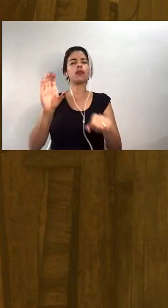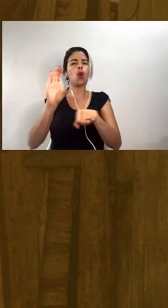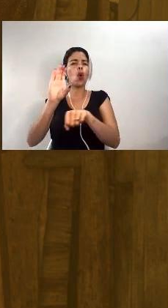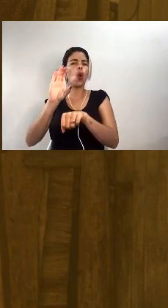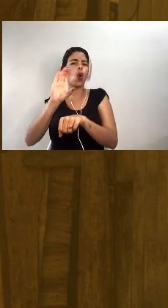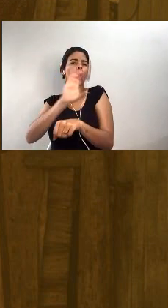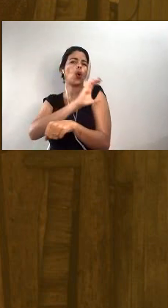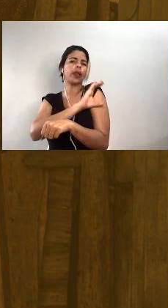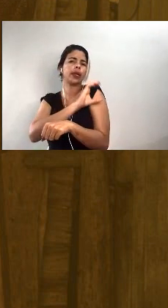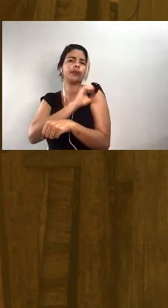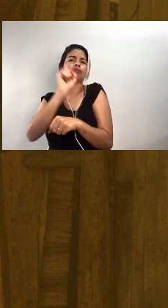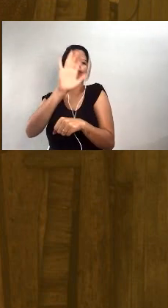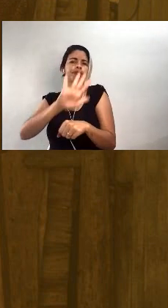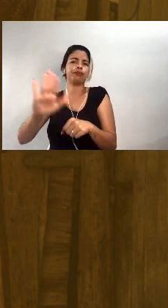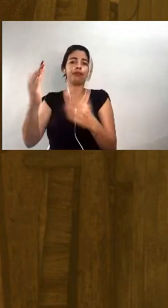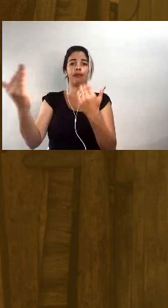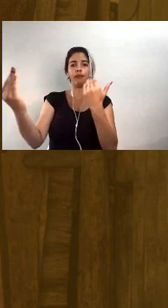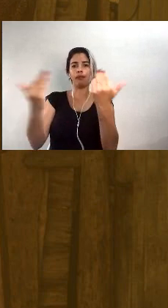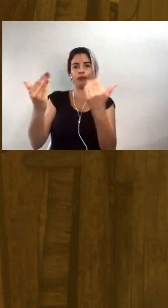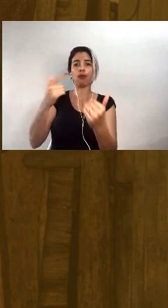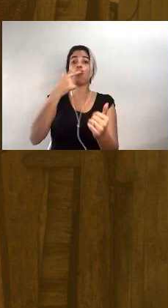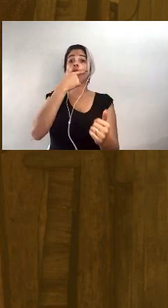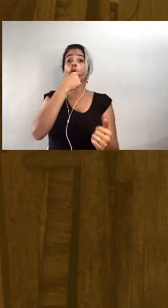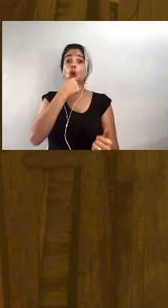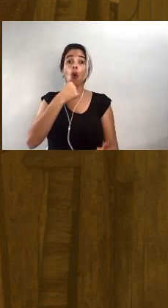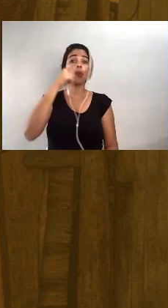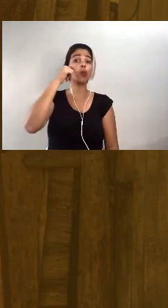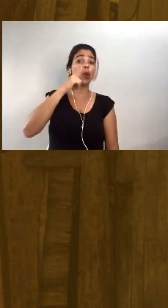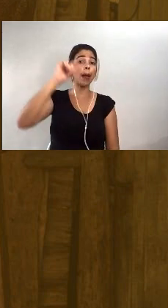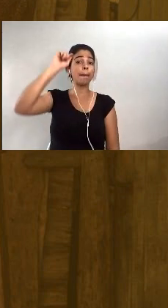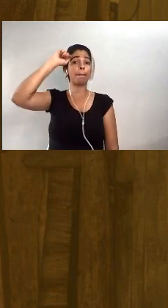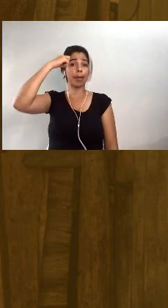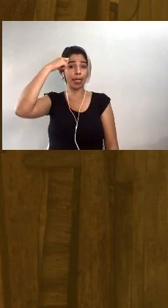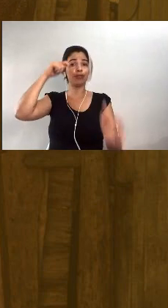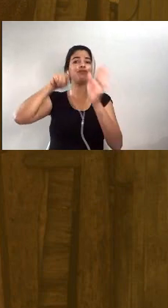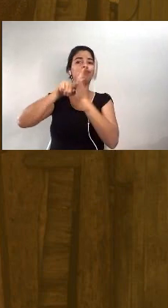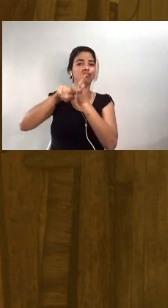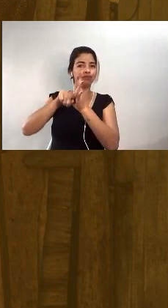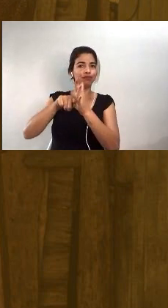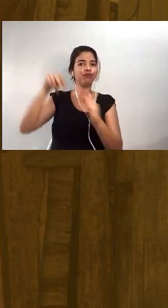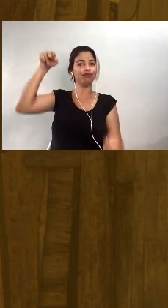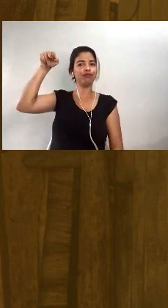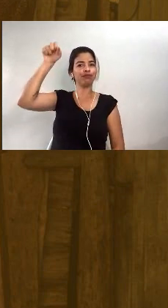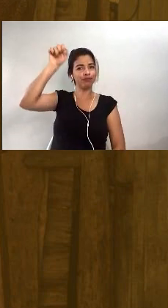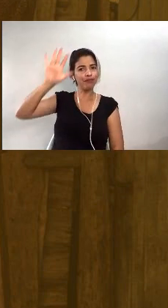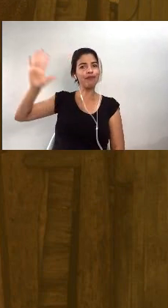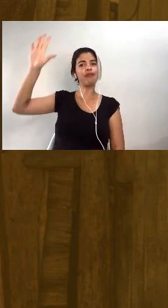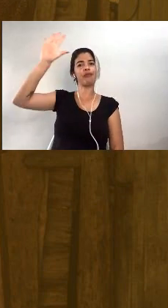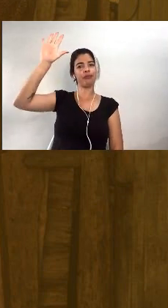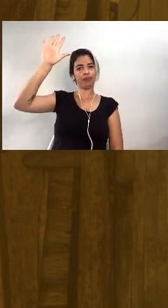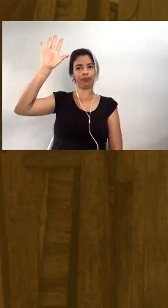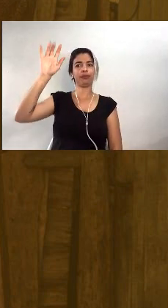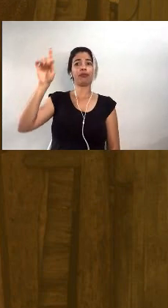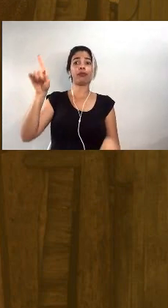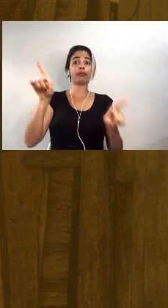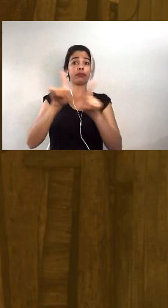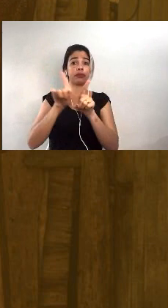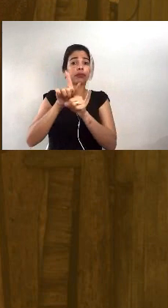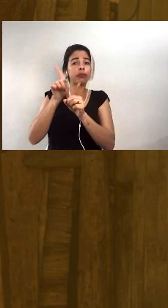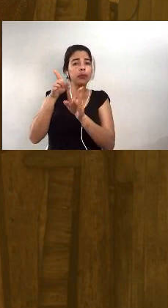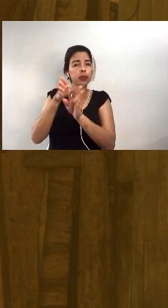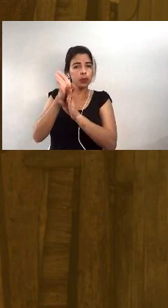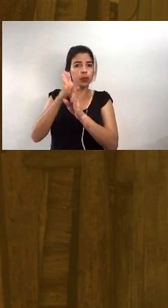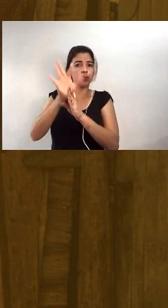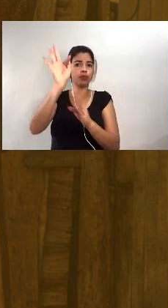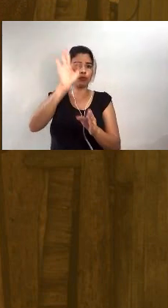e Psicólogas Negras e Negros e Pesquisadores, né, da região Norte, e conselheiro